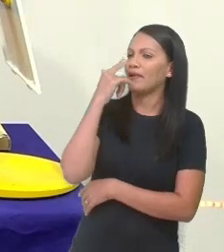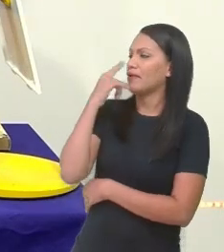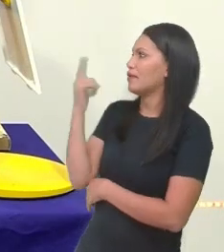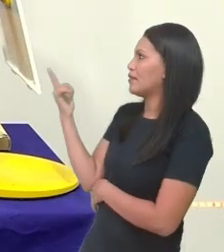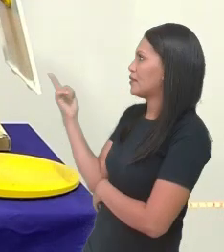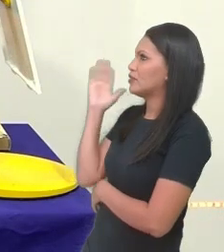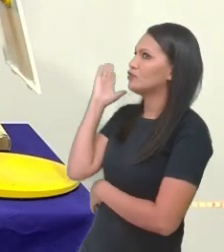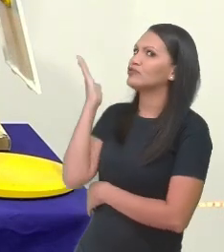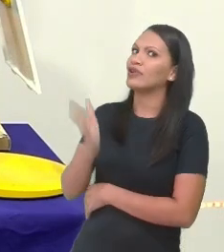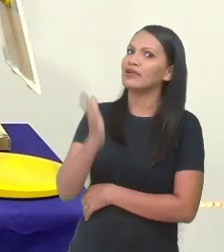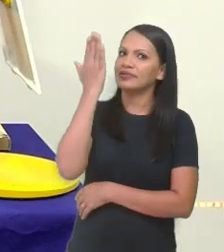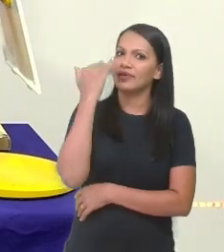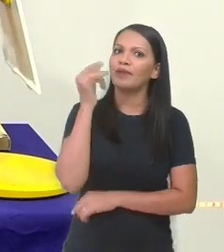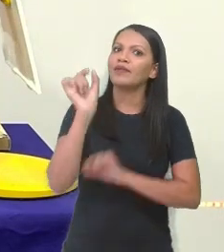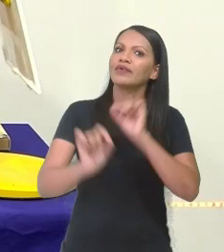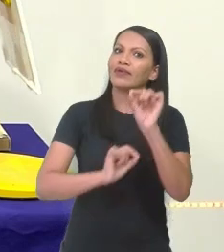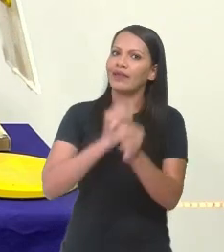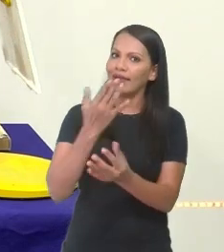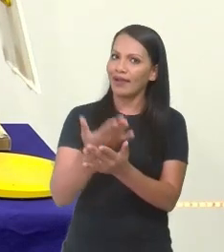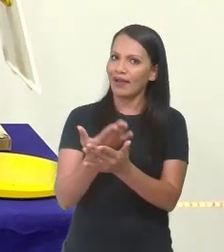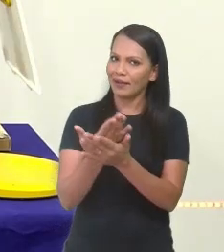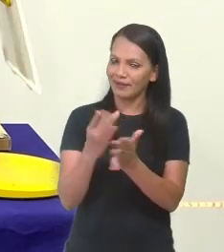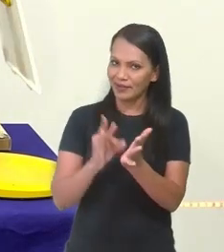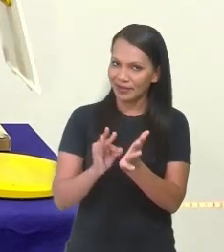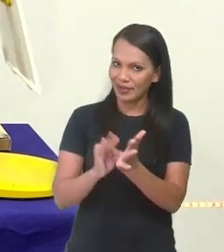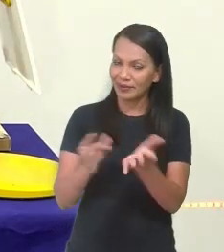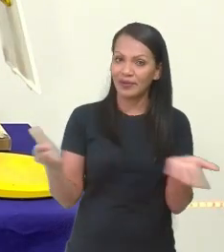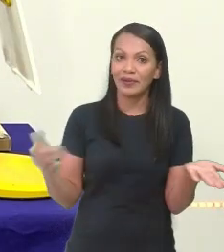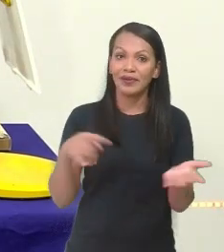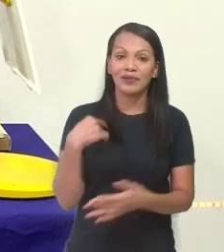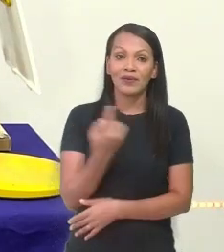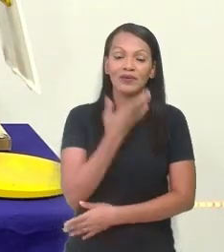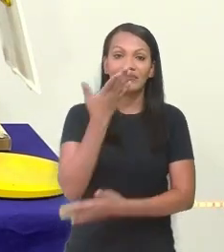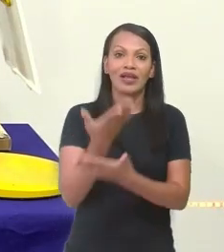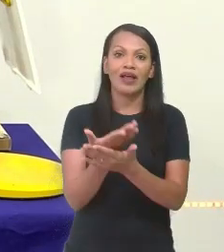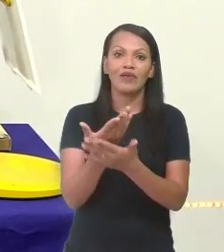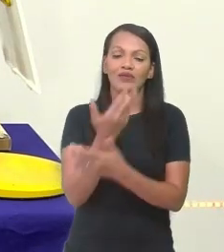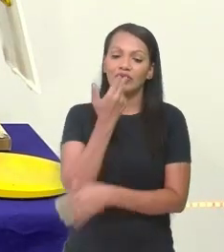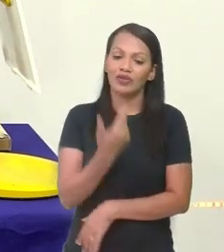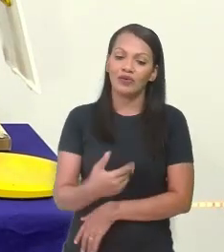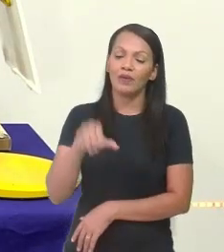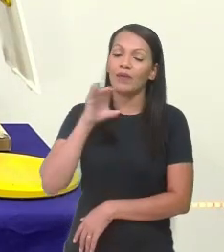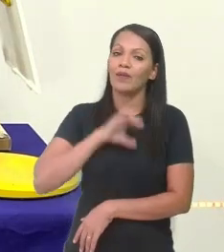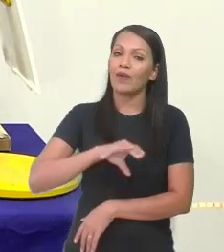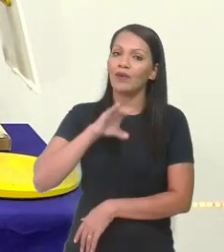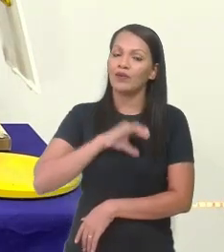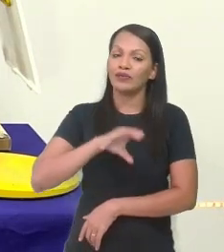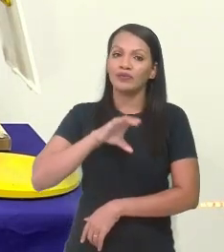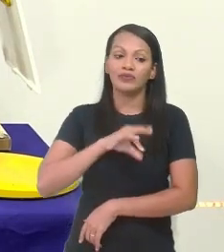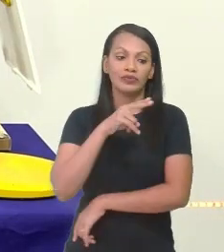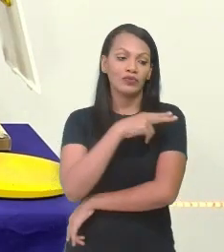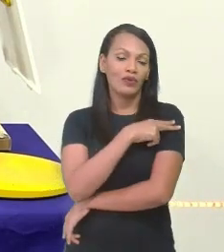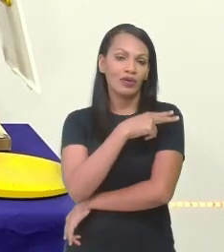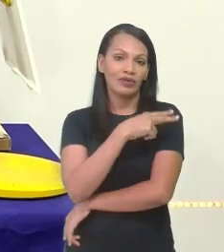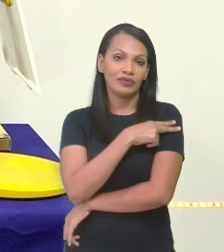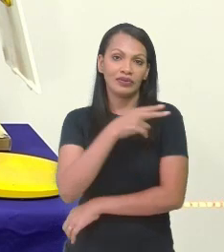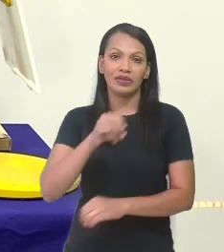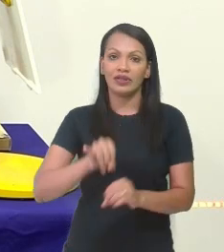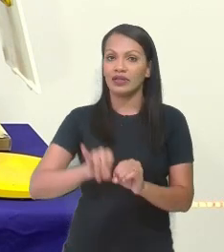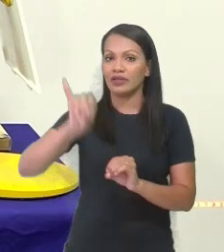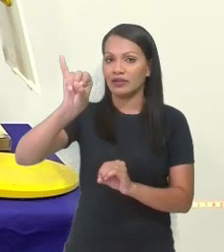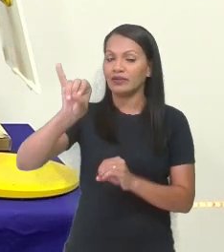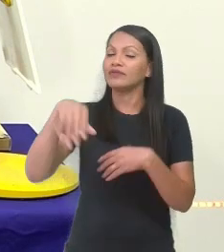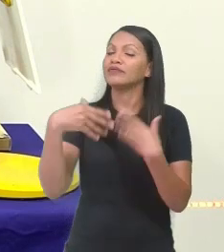de que é a aula, não é? Então, nossa aula hoje de língua portuguesa para as turmas do segundo ano e do